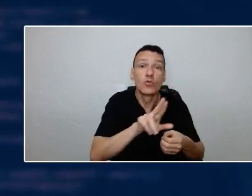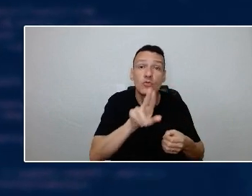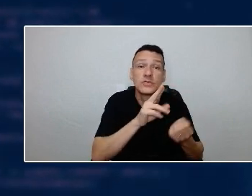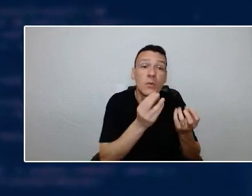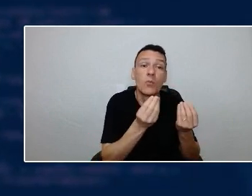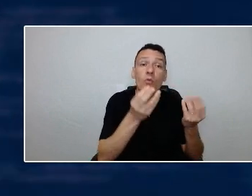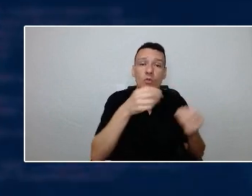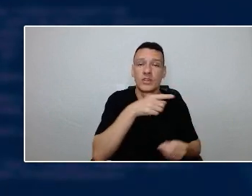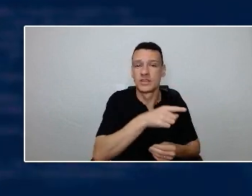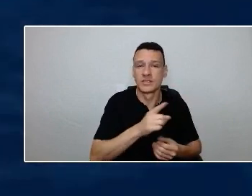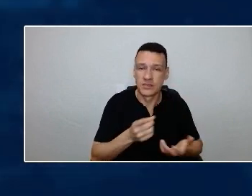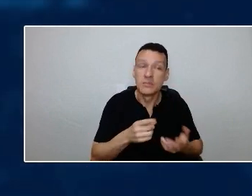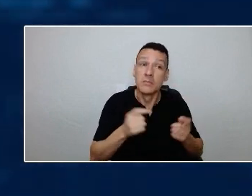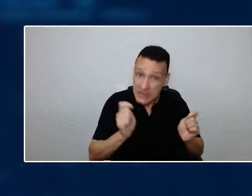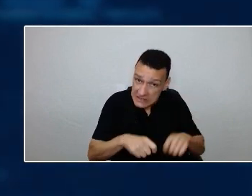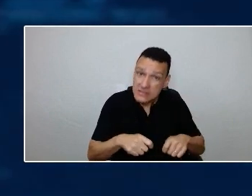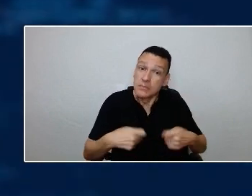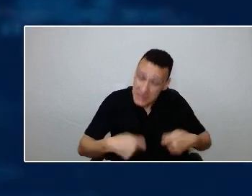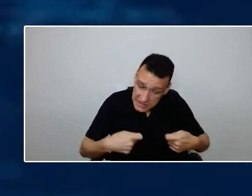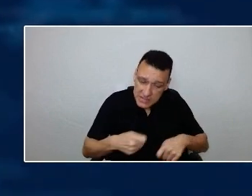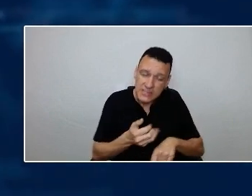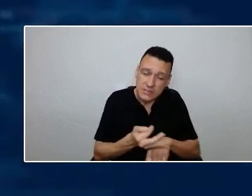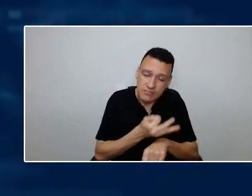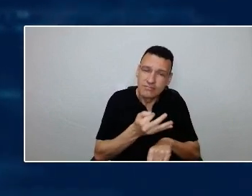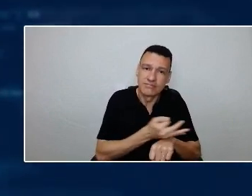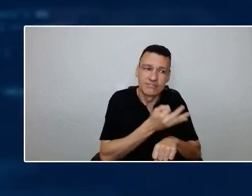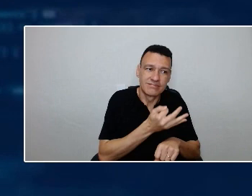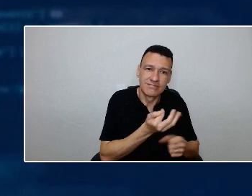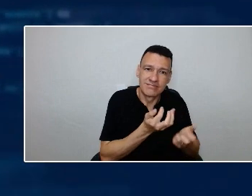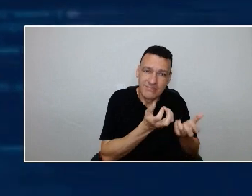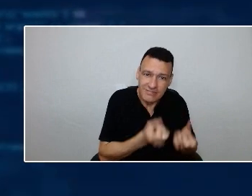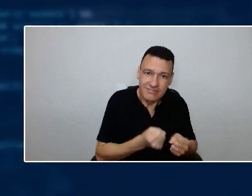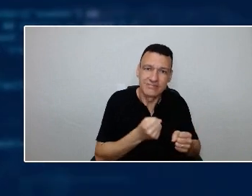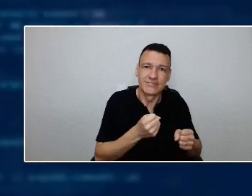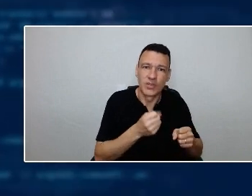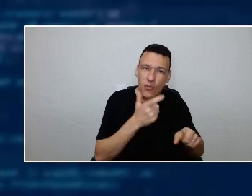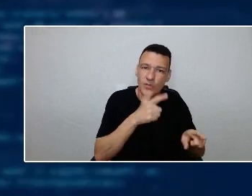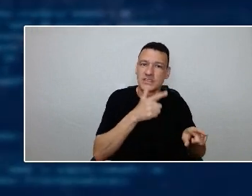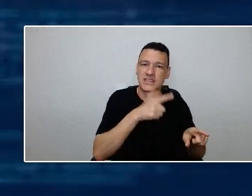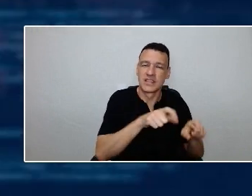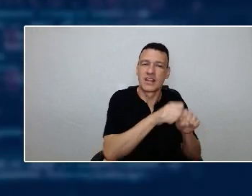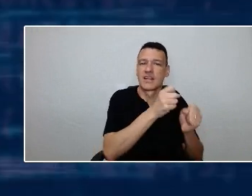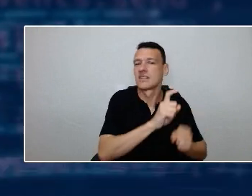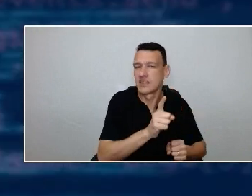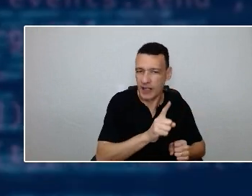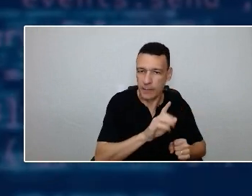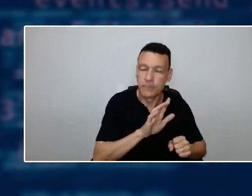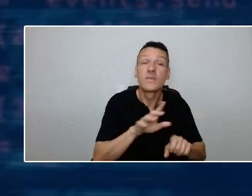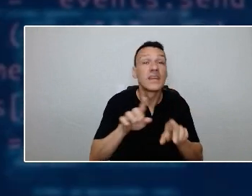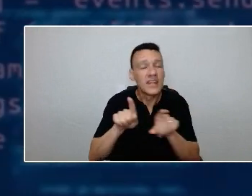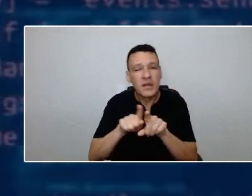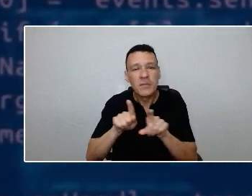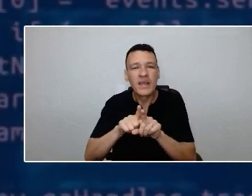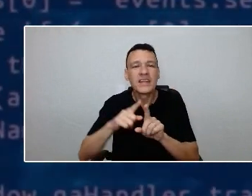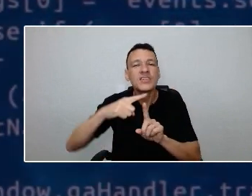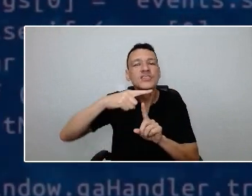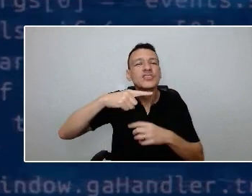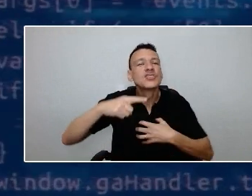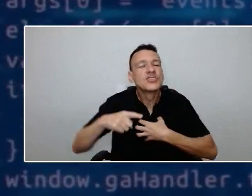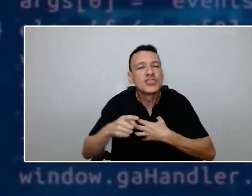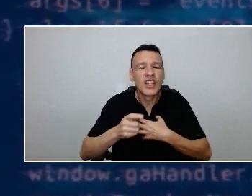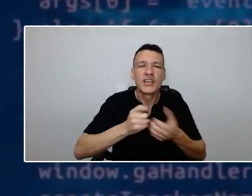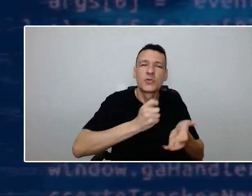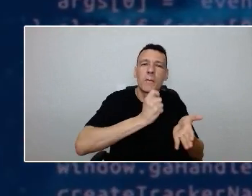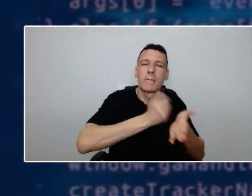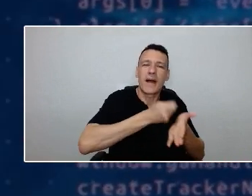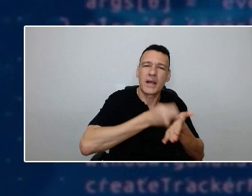isso muitos tipos de formas de pagamento então quando eu falo muitos tipos de formas de pagamento eu falo que realmente o pessoal de info produto é bem criativo para